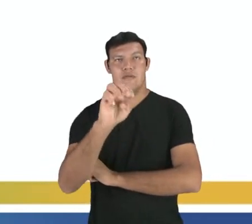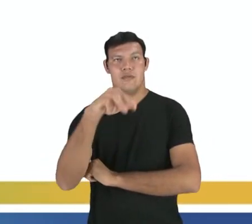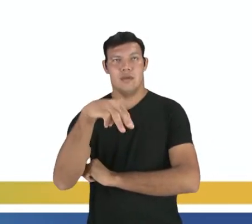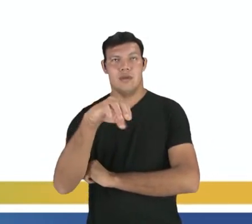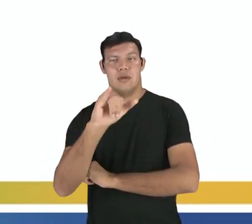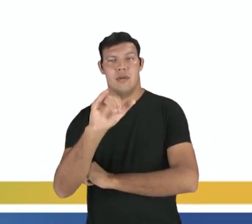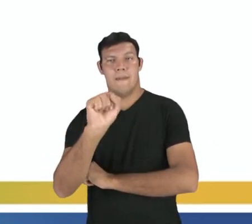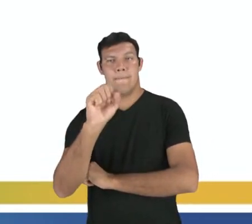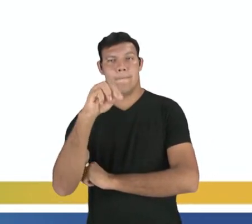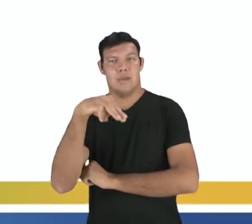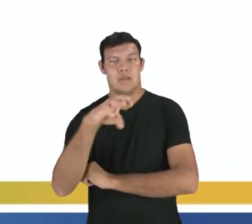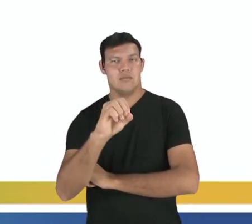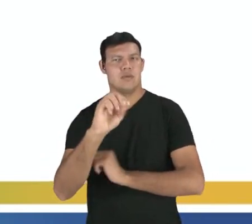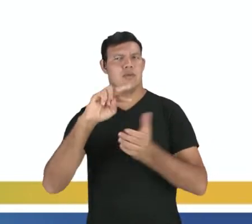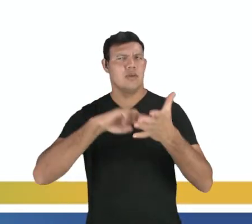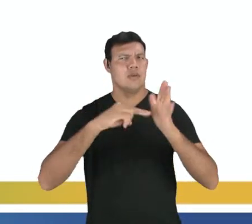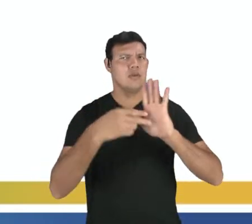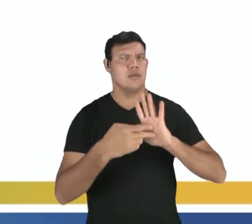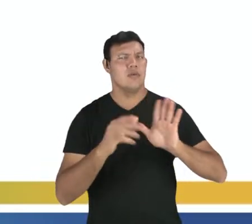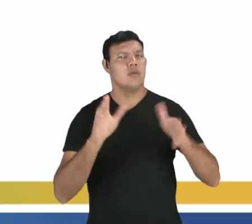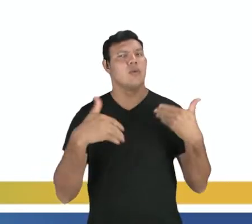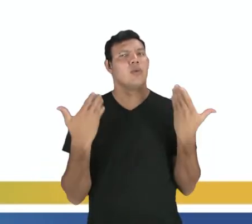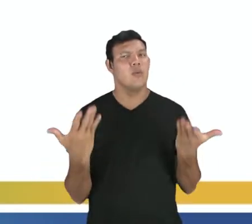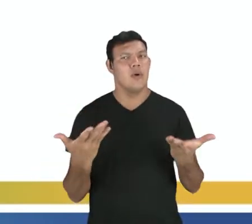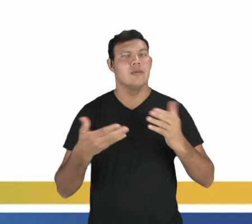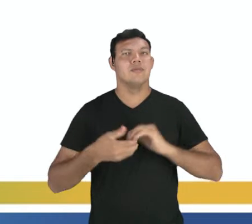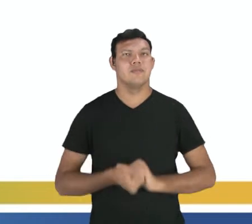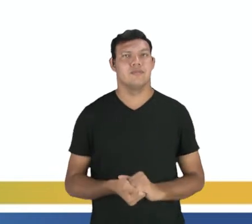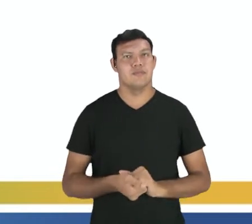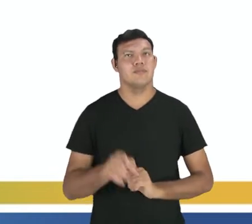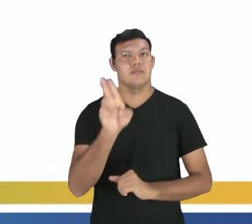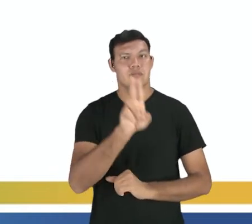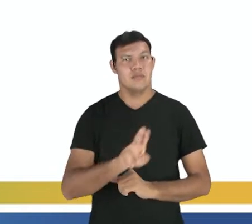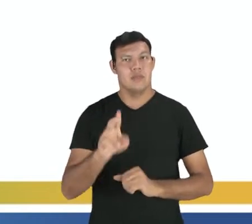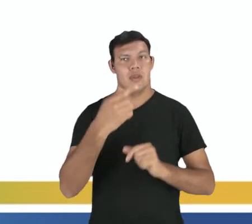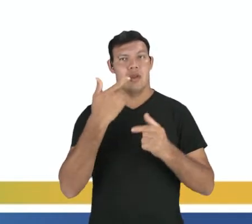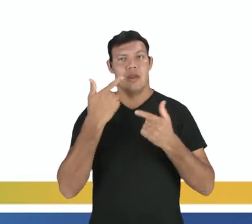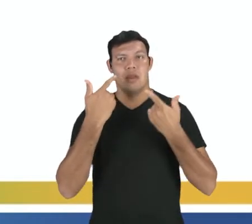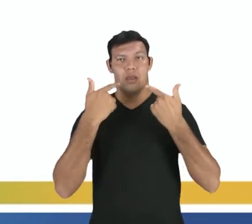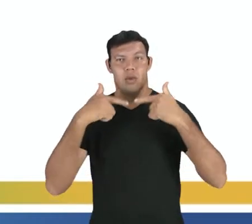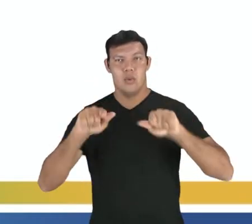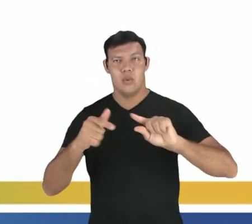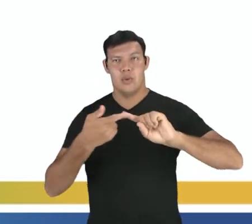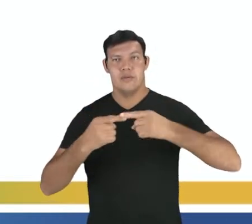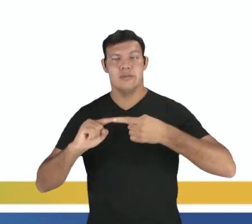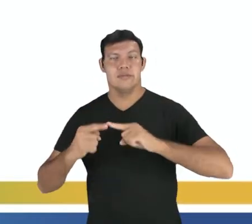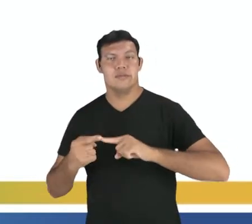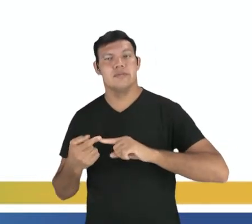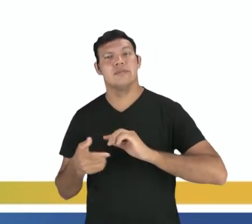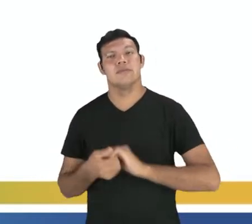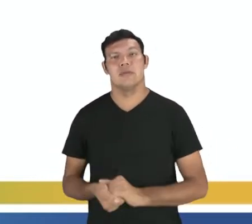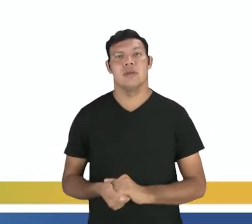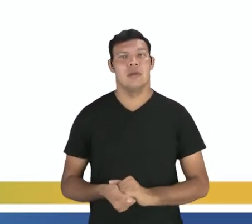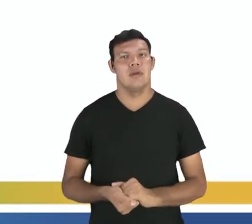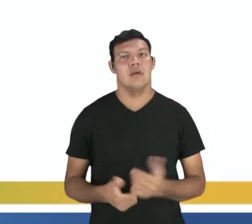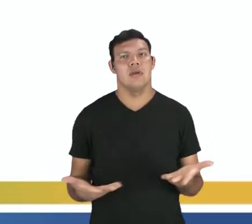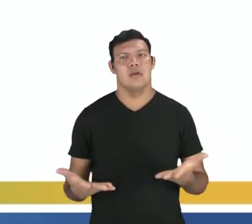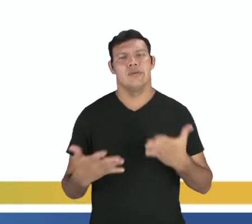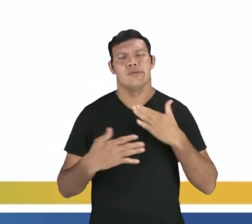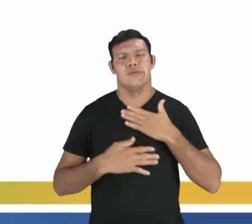Eufemismo. E o que seria isso? Ao usar um eufemismo, falamos de uma forma suavizada sobre